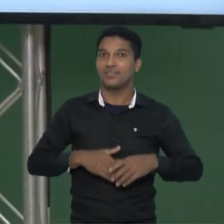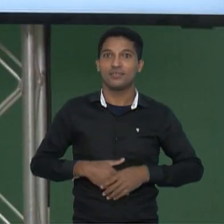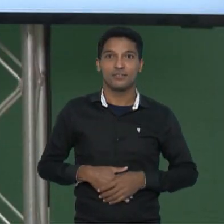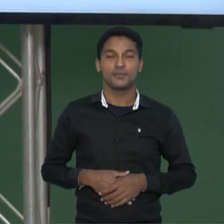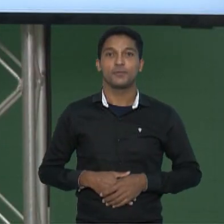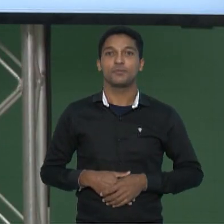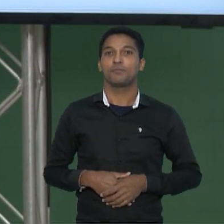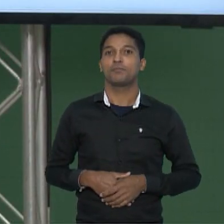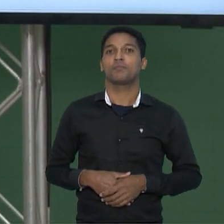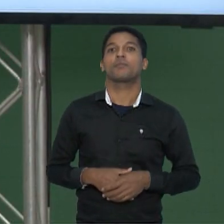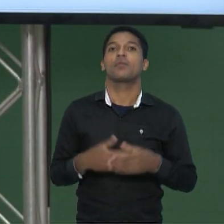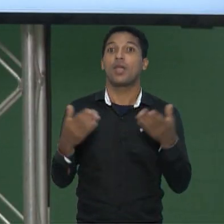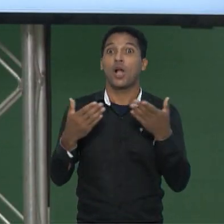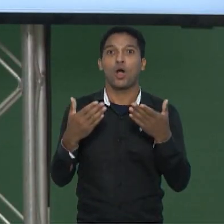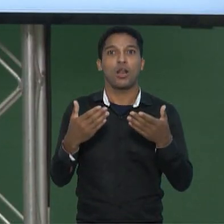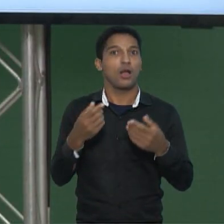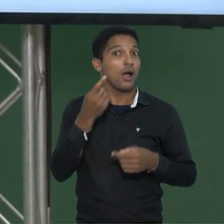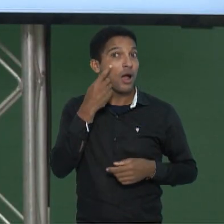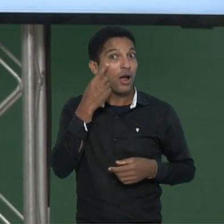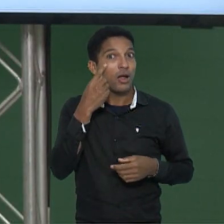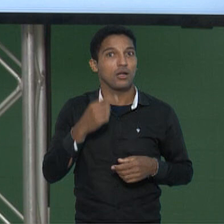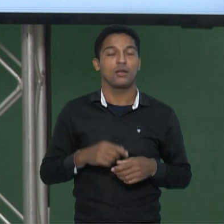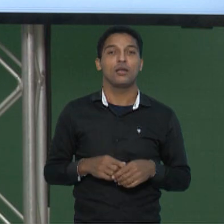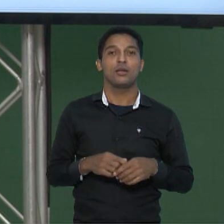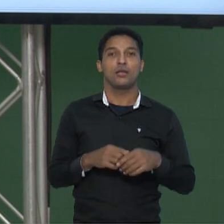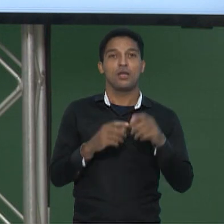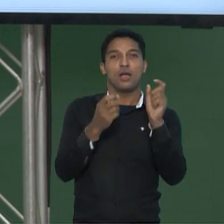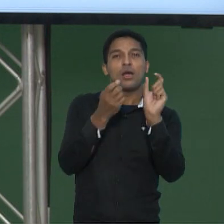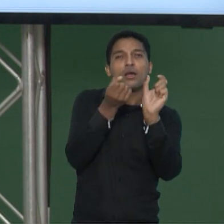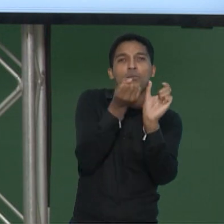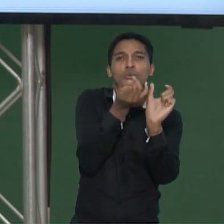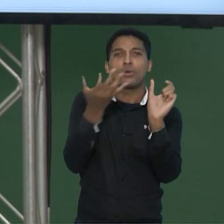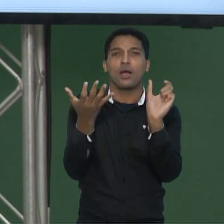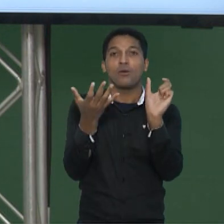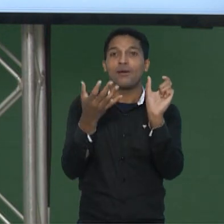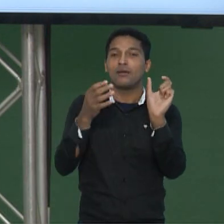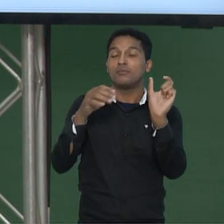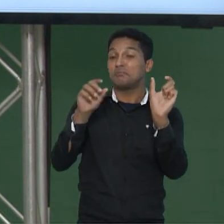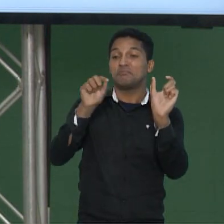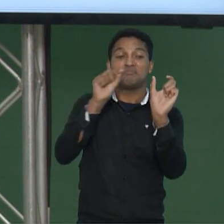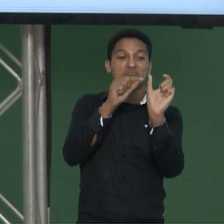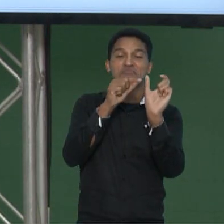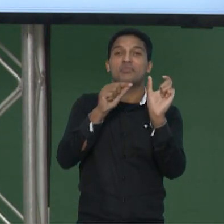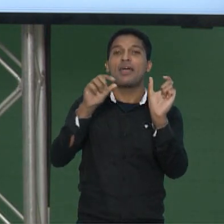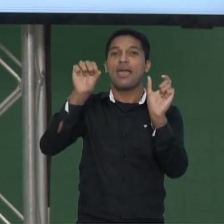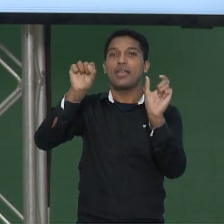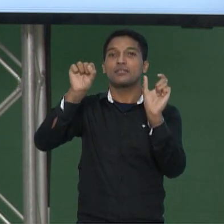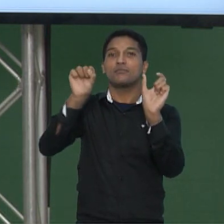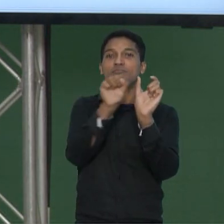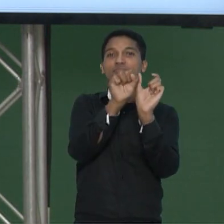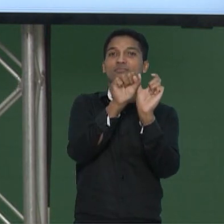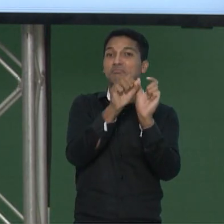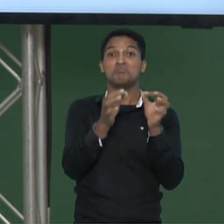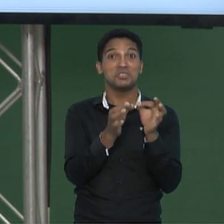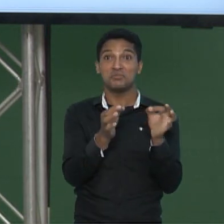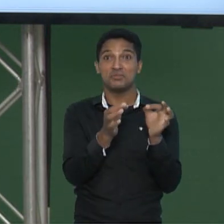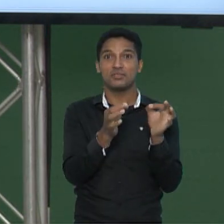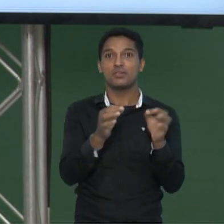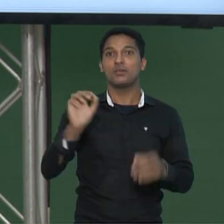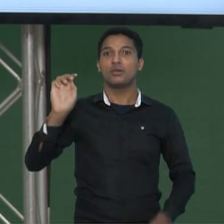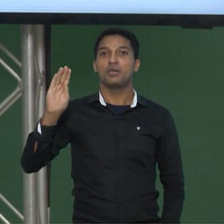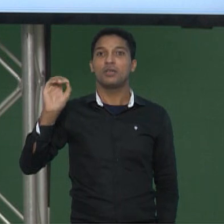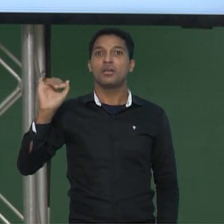O plural de kid, kids. A gente só acrescentou o S. Simples, não é? O plural de